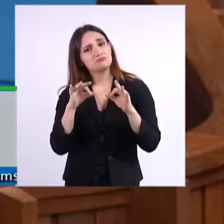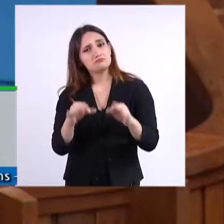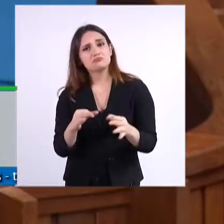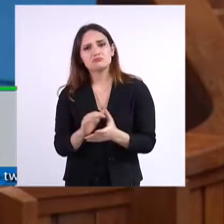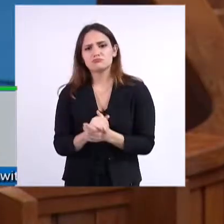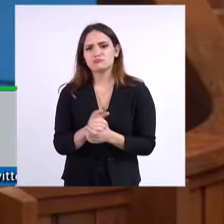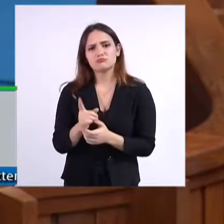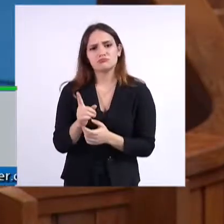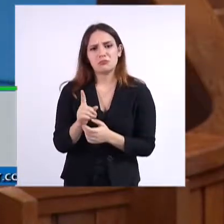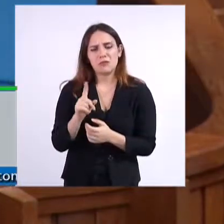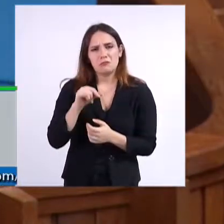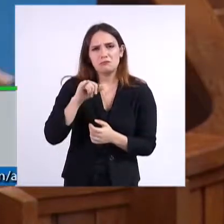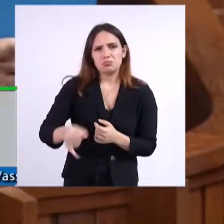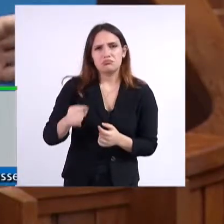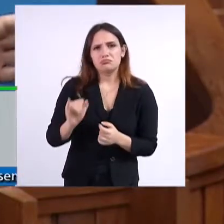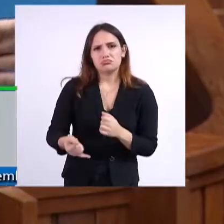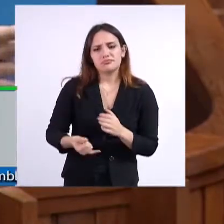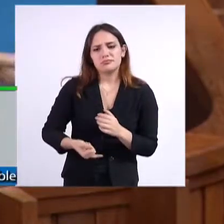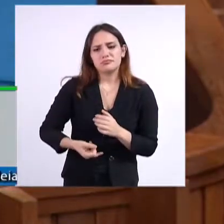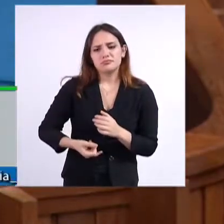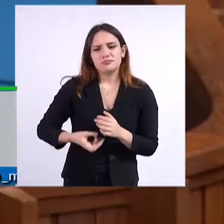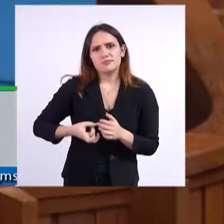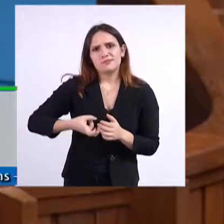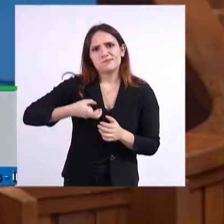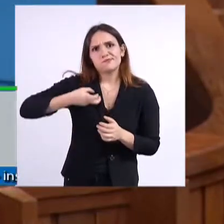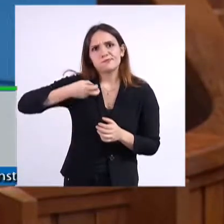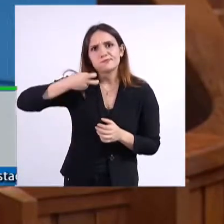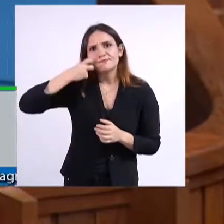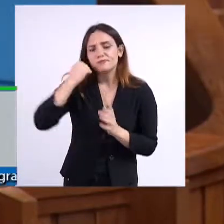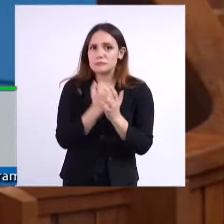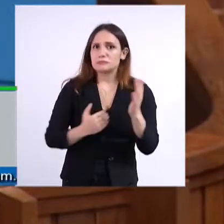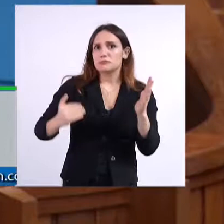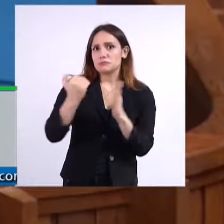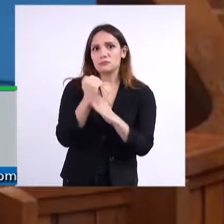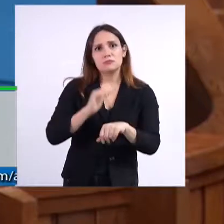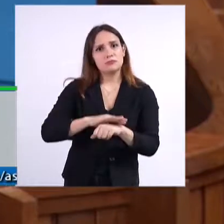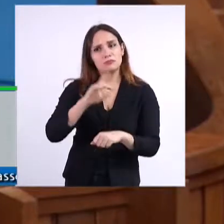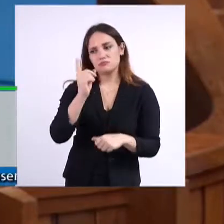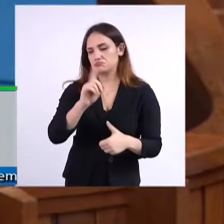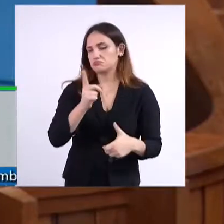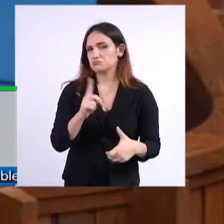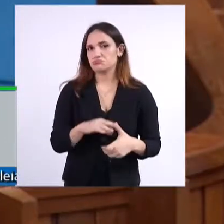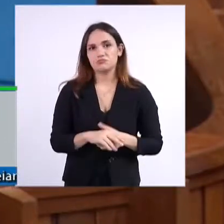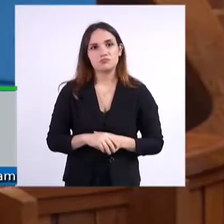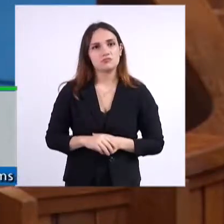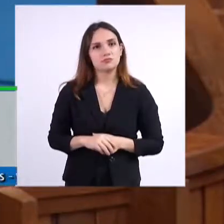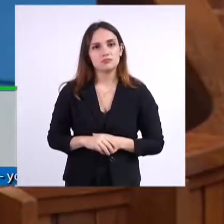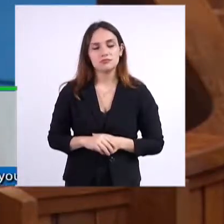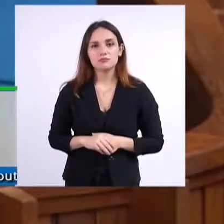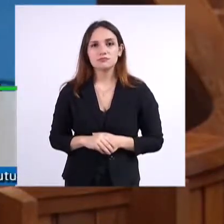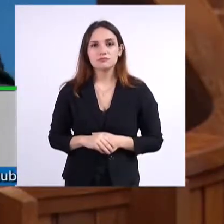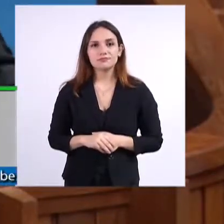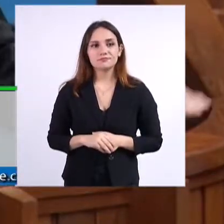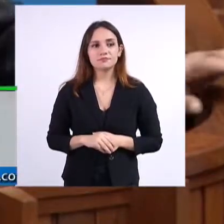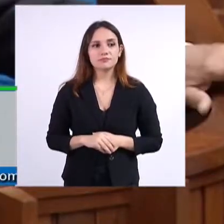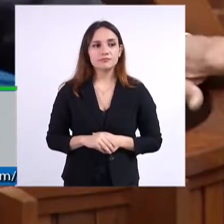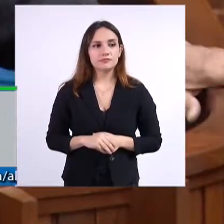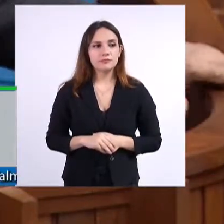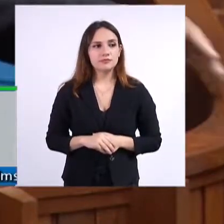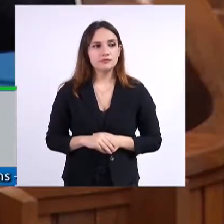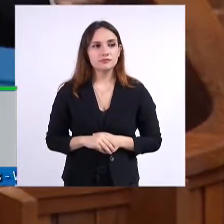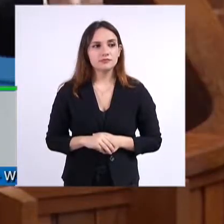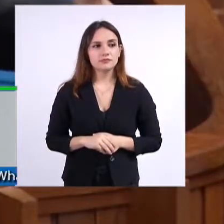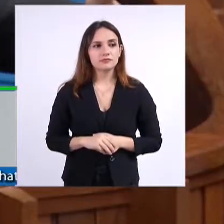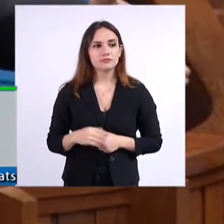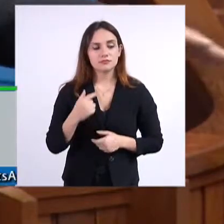está cobrando nada acima do valor devido e regulado pela ANEEL.